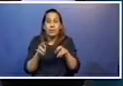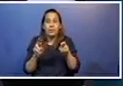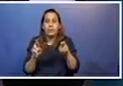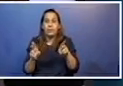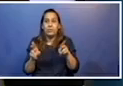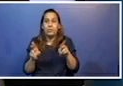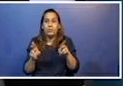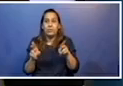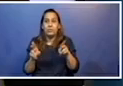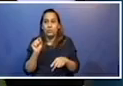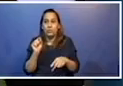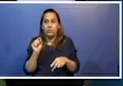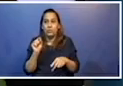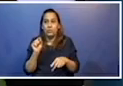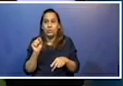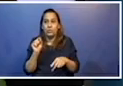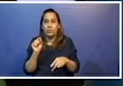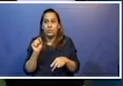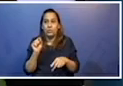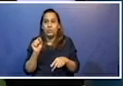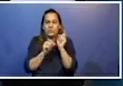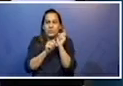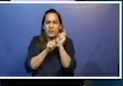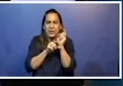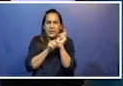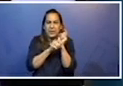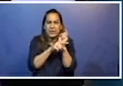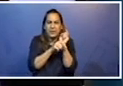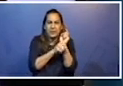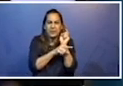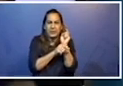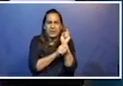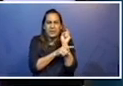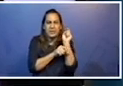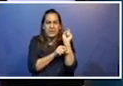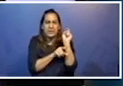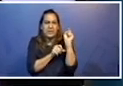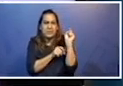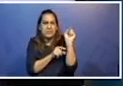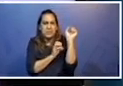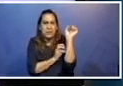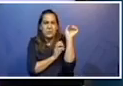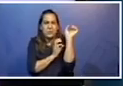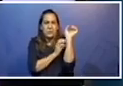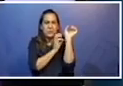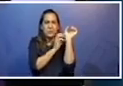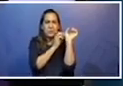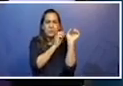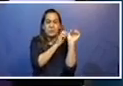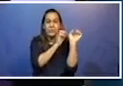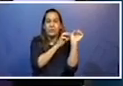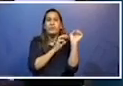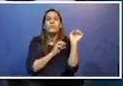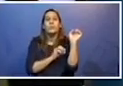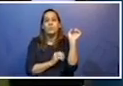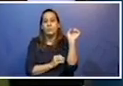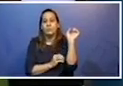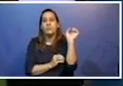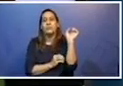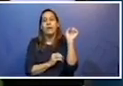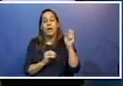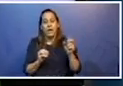diferente também? As plantas, se vocês olharem com bastante cuidado na apostila, vocês vão perceber que elas têm espinhos.